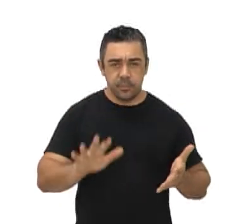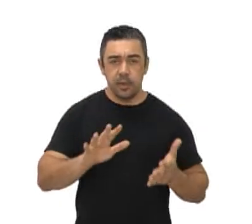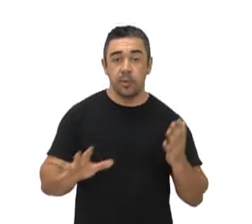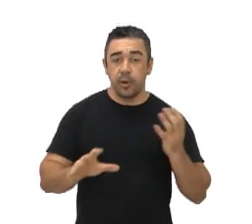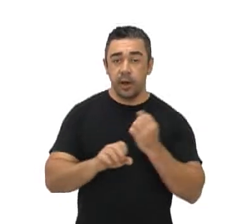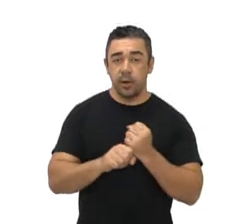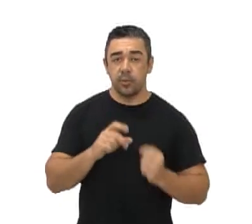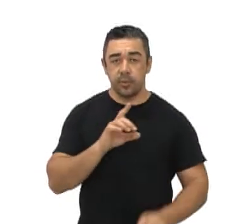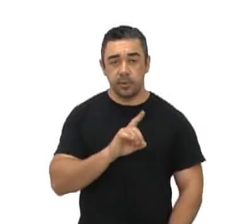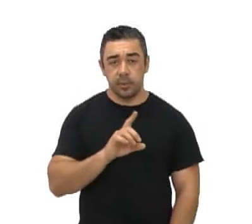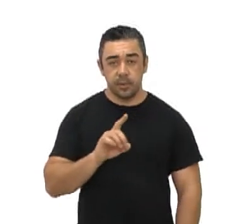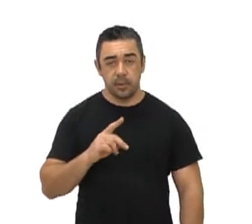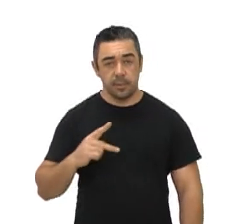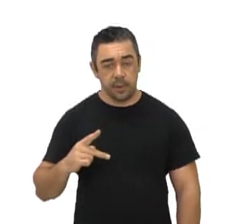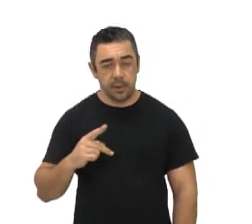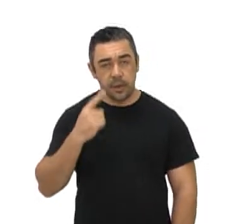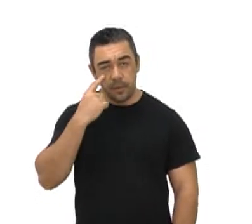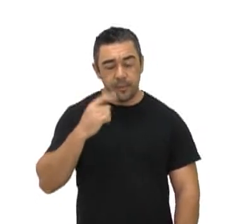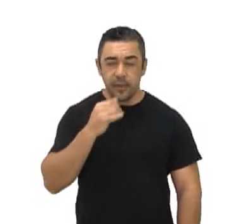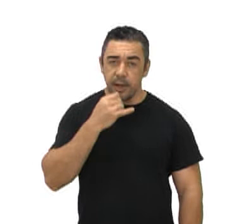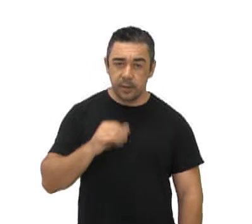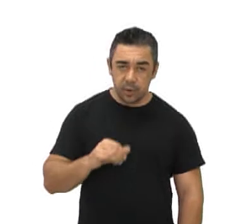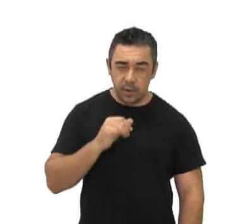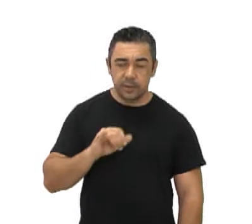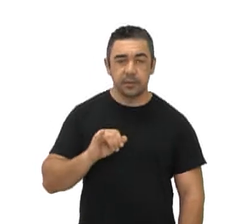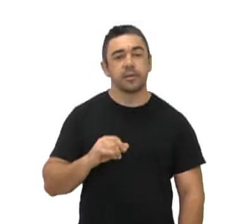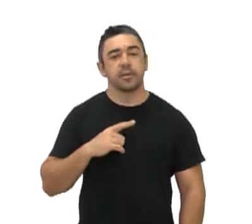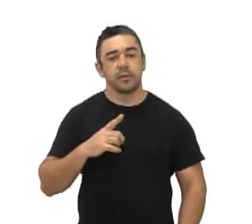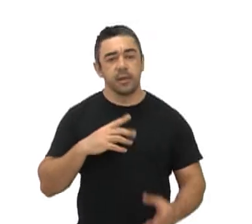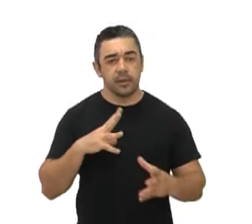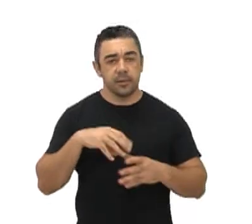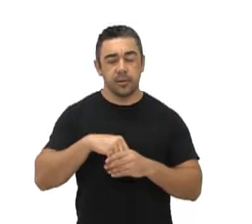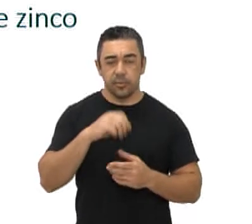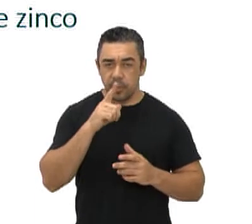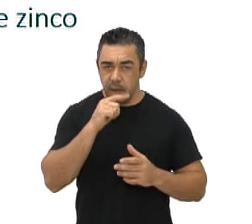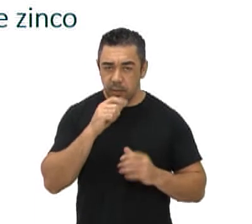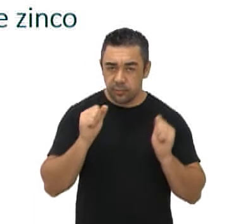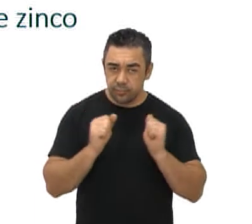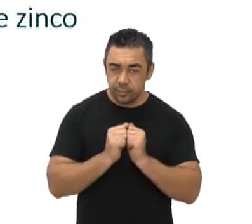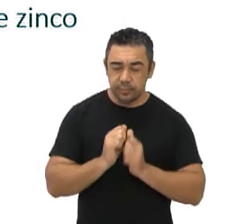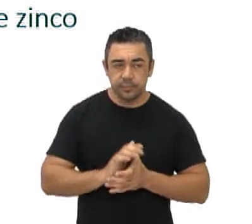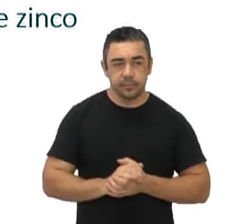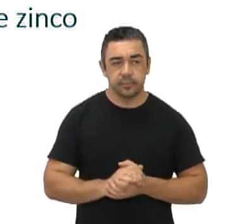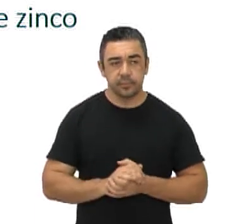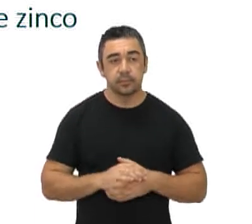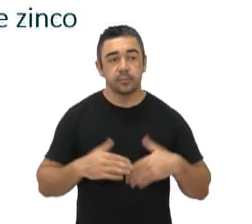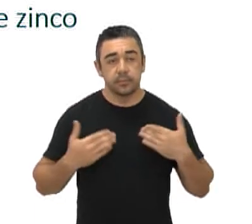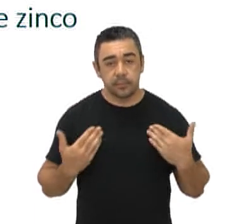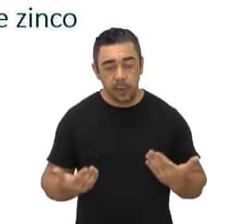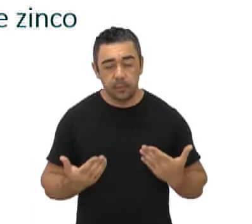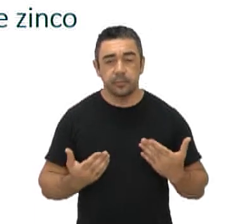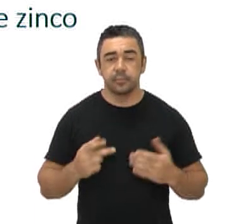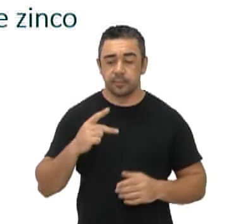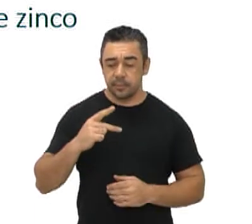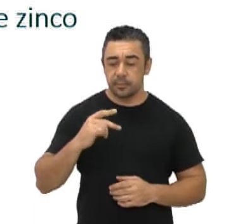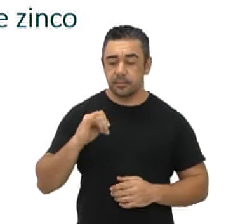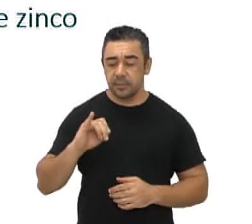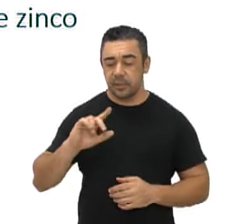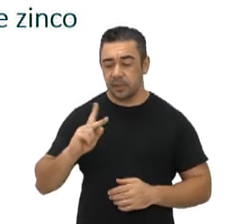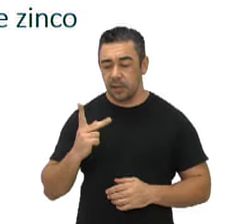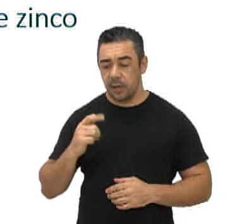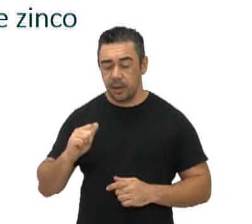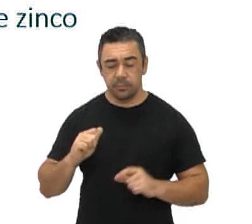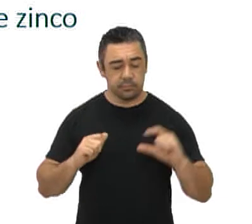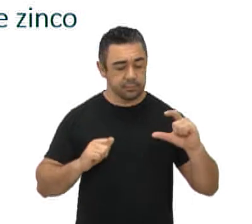E vamos falar sobre eletrólise, eletrólise ígnea e em solução aquosa. Vamos começar? Então, as pilhas. Pilhas são